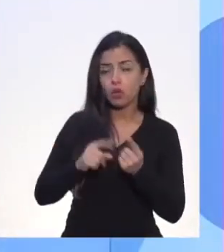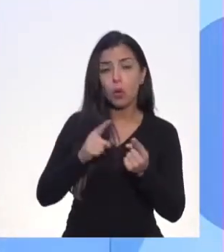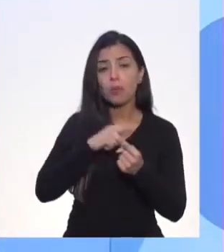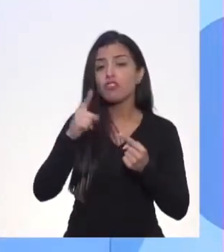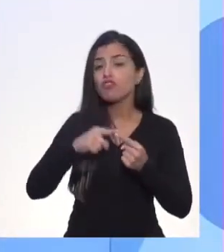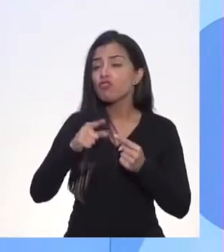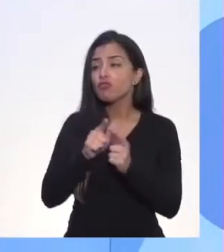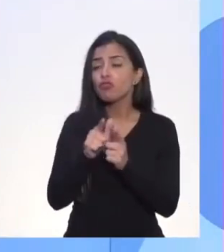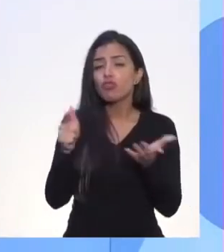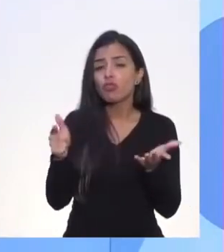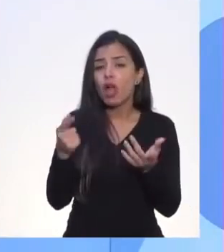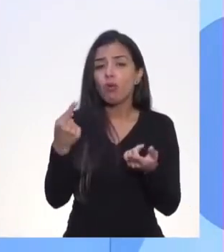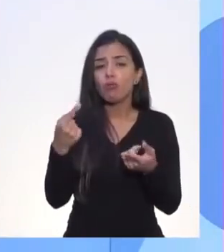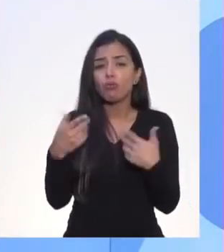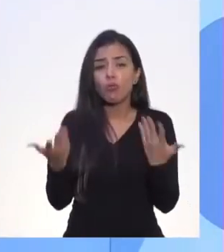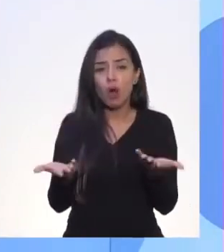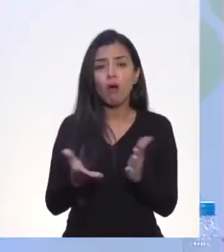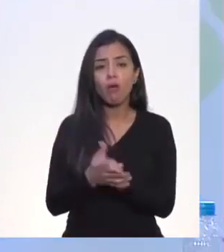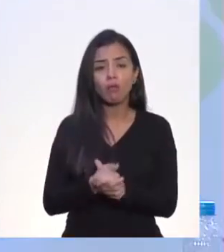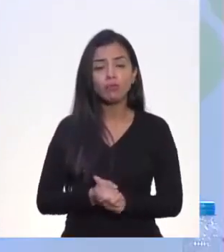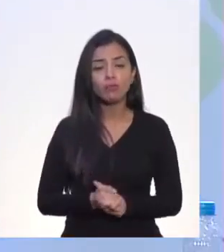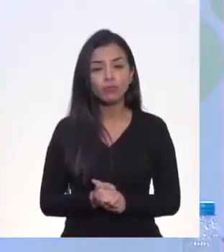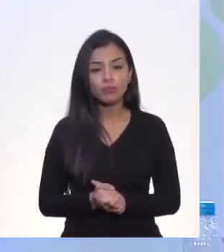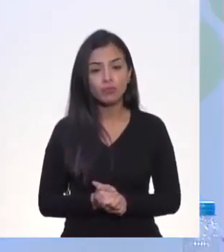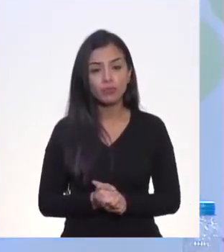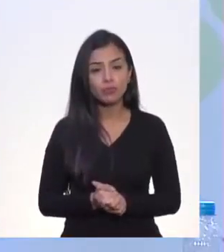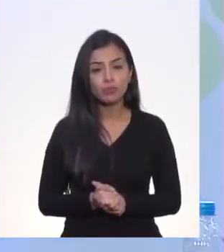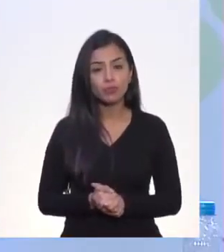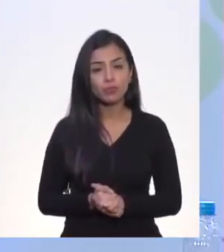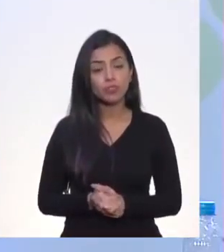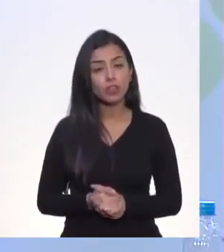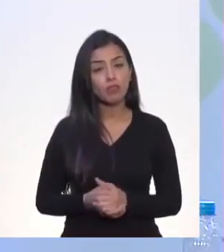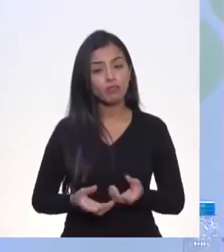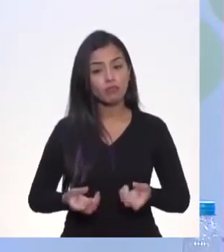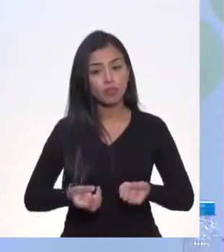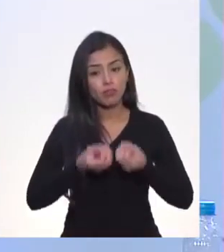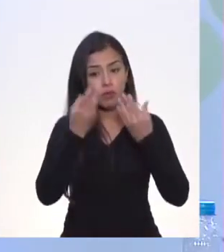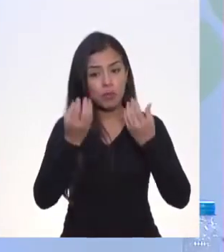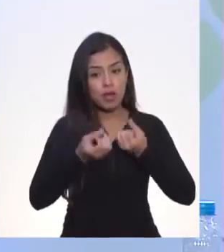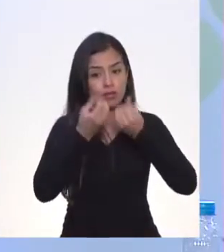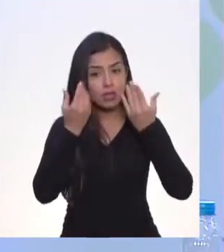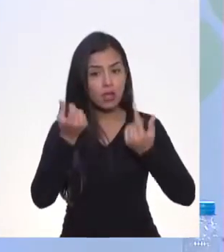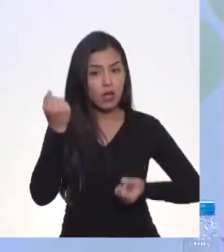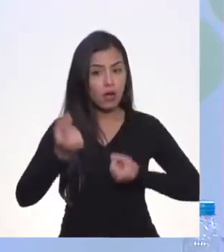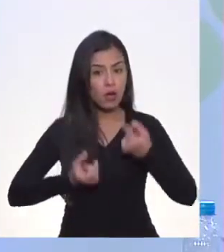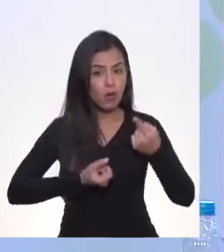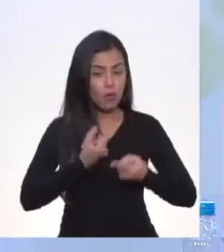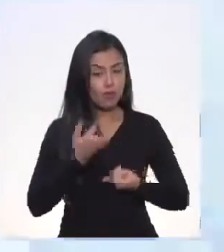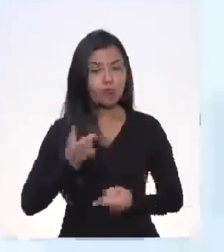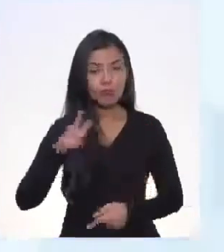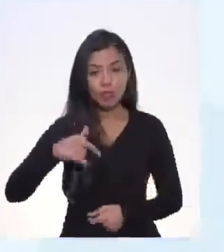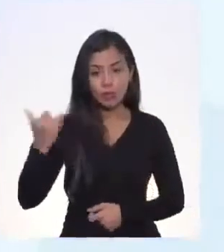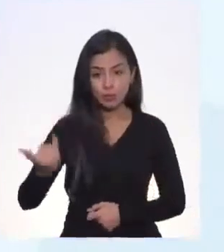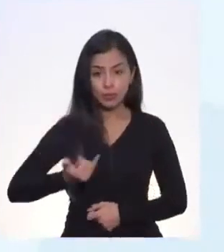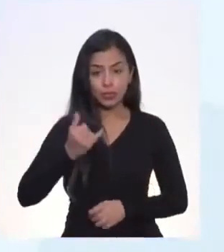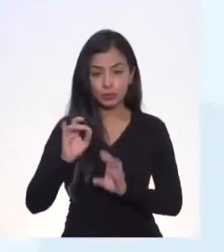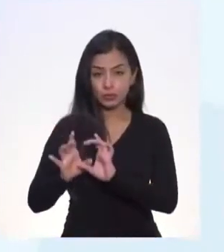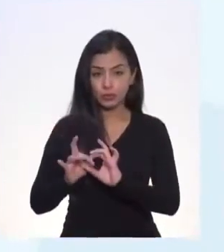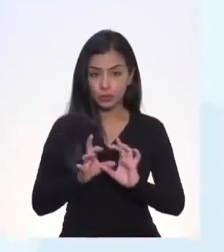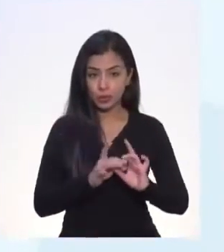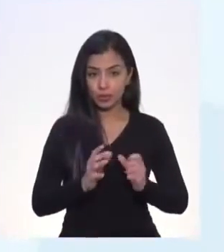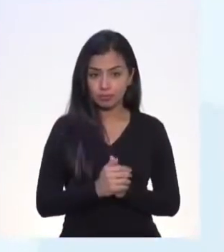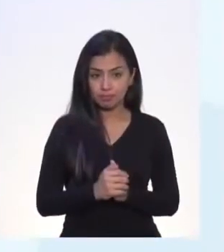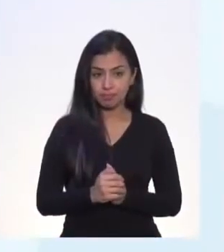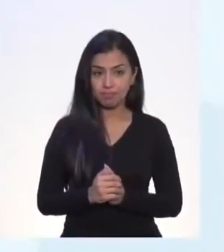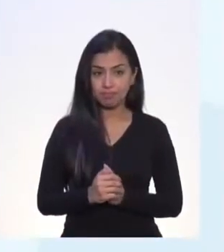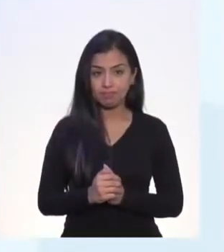jornal publicar essa entrevista, né, Pro? Isso, então vou passar algumas informações importantes a respeito desse contexto. Então, nós vimos lá que essa entrevista ela